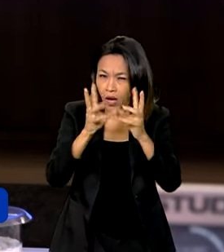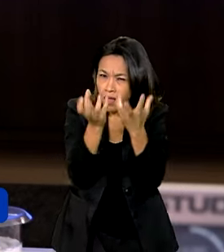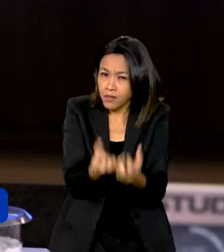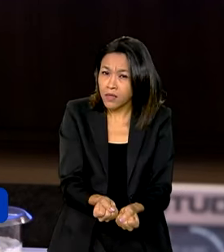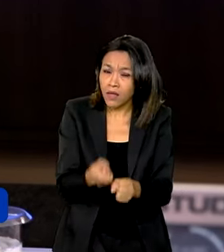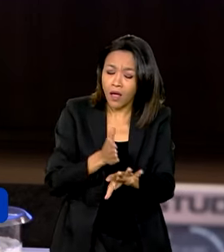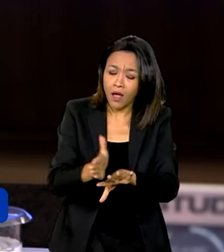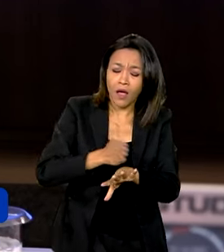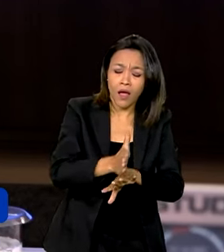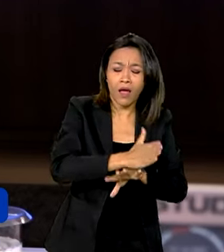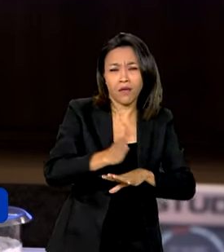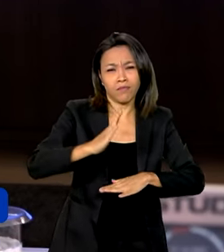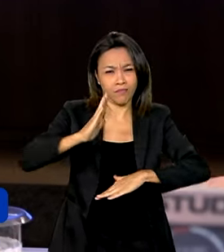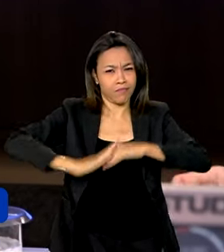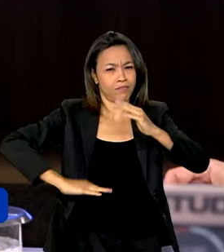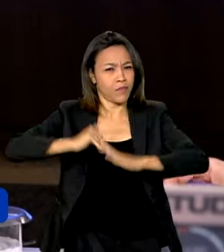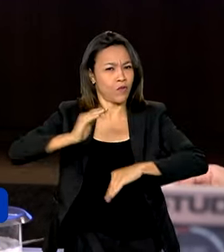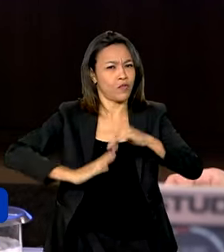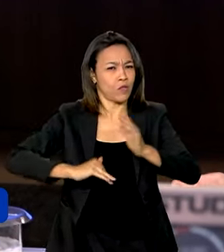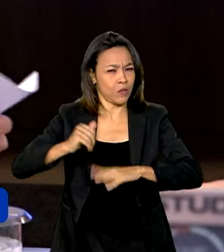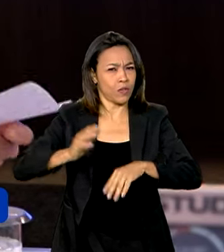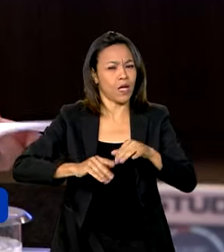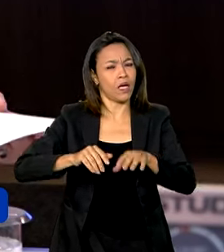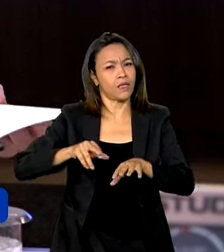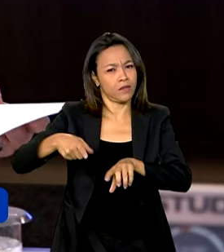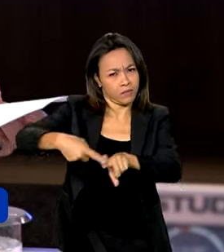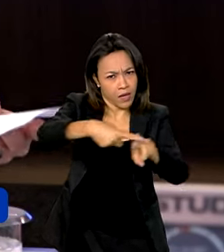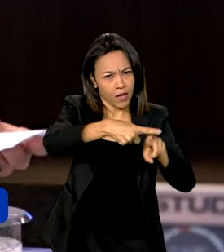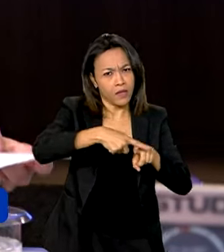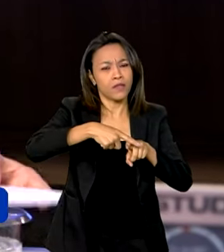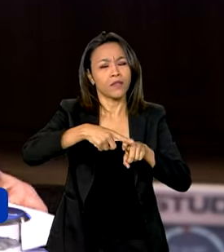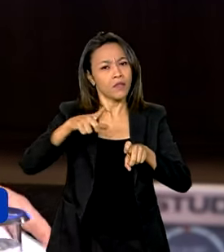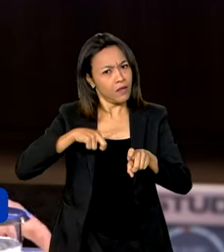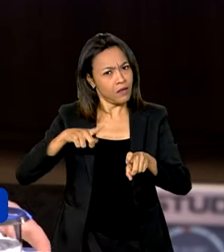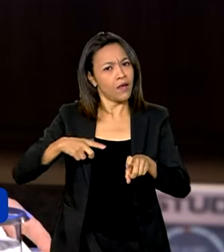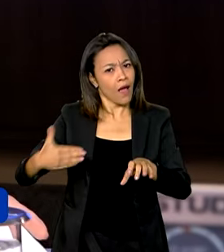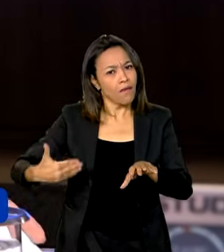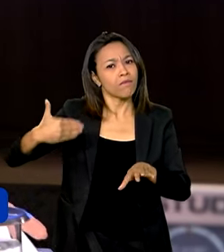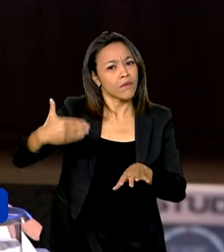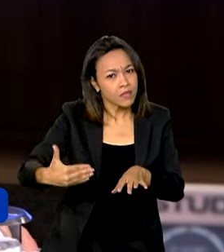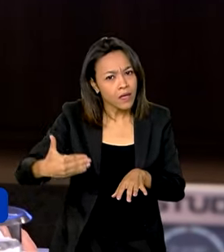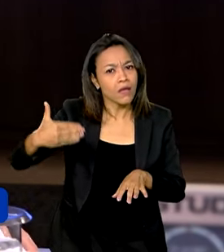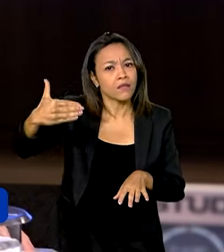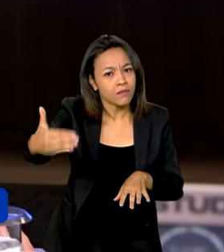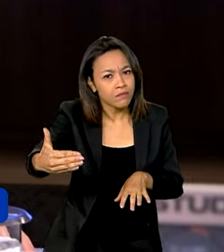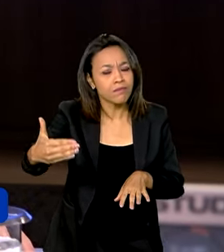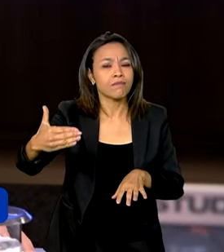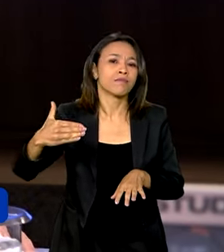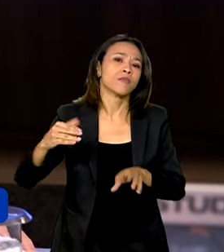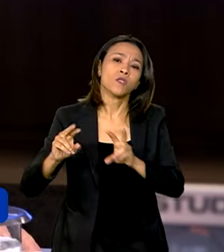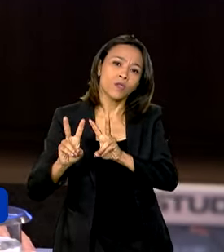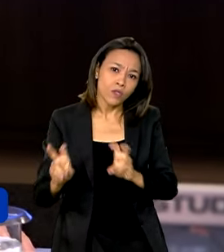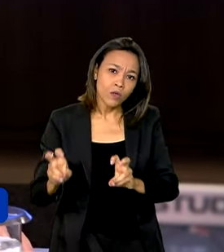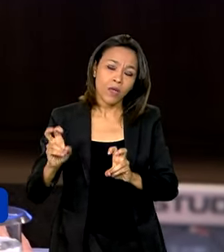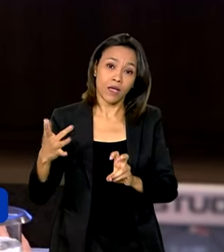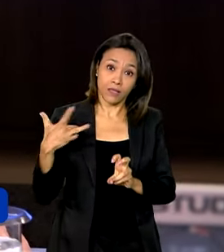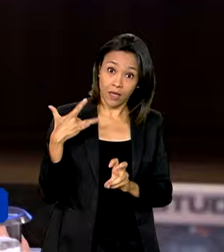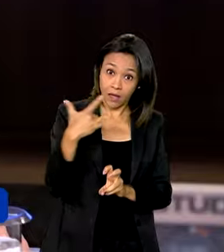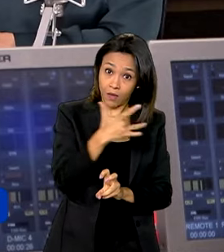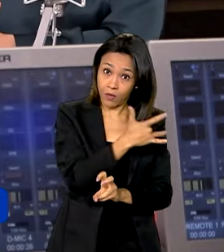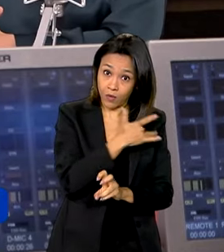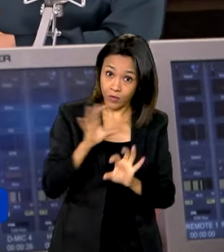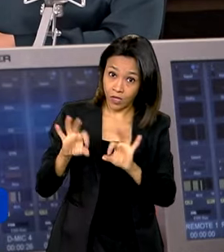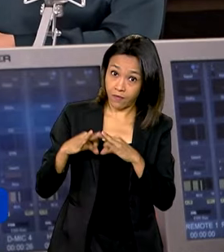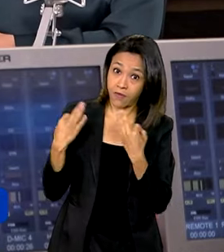tem vem avançado também tem avançado também eh na questão da Saúde da da saúde da